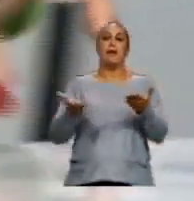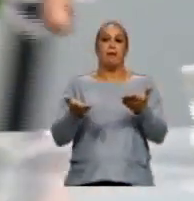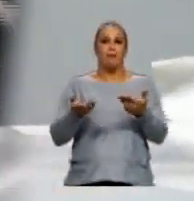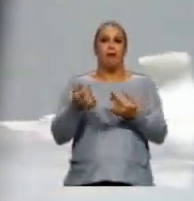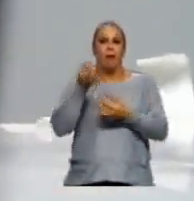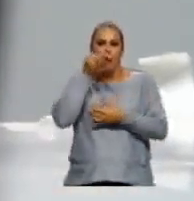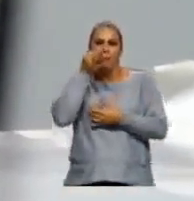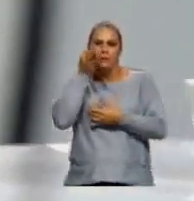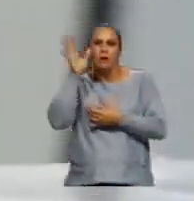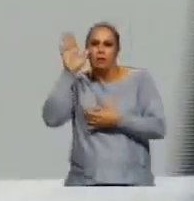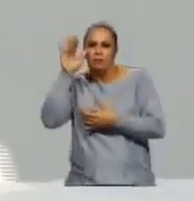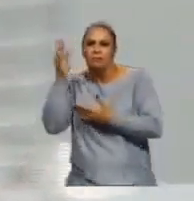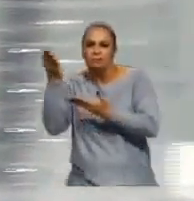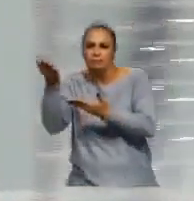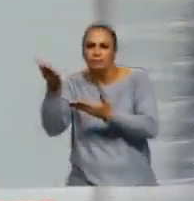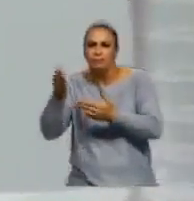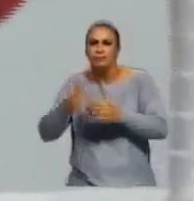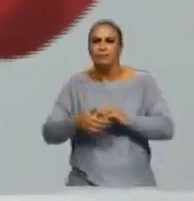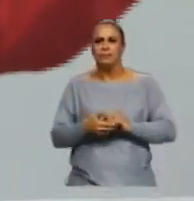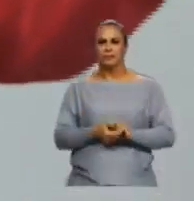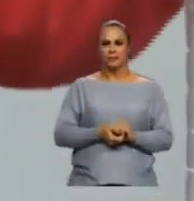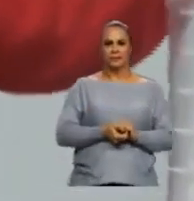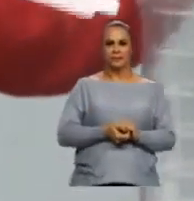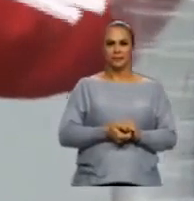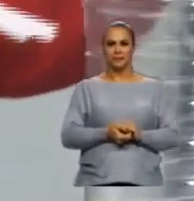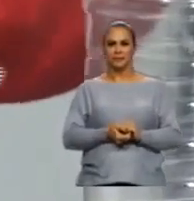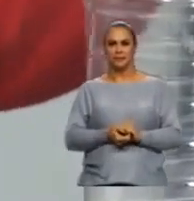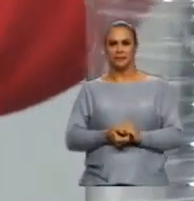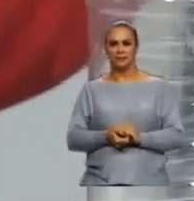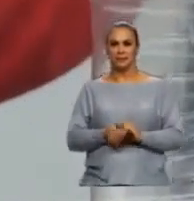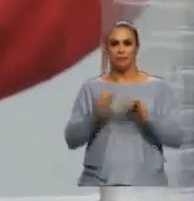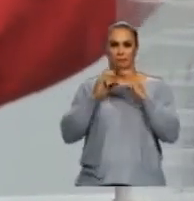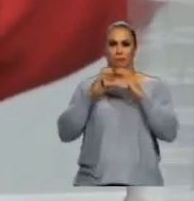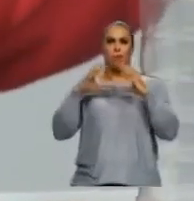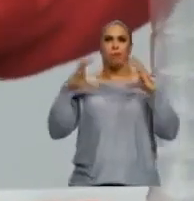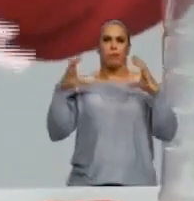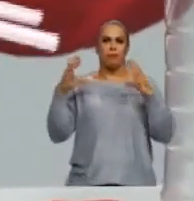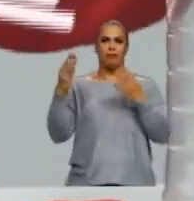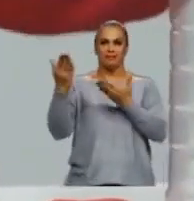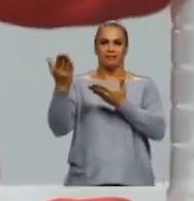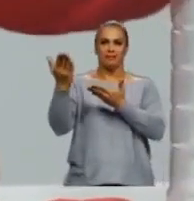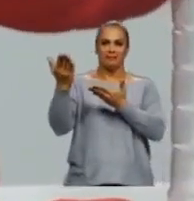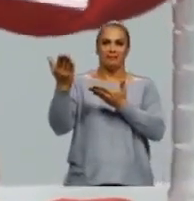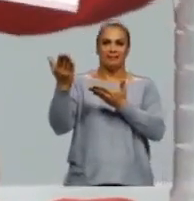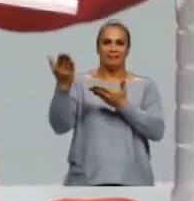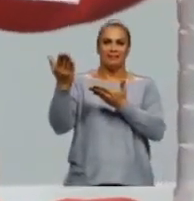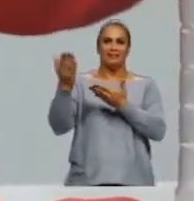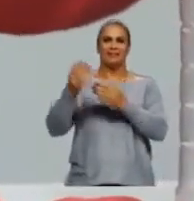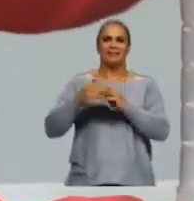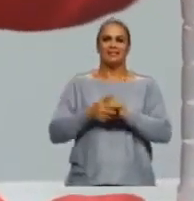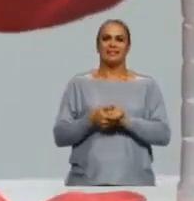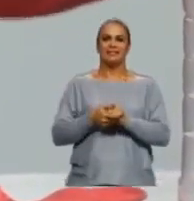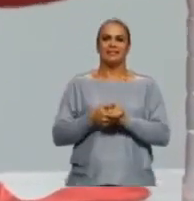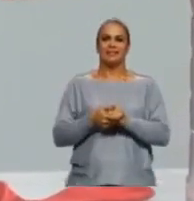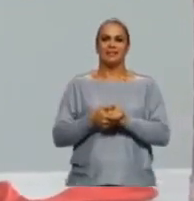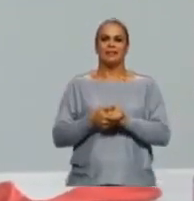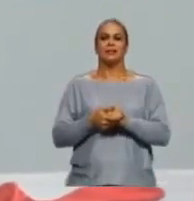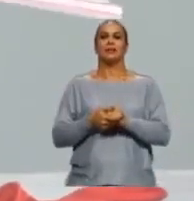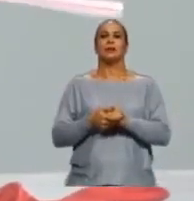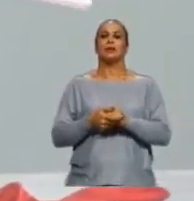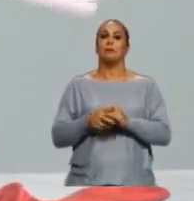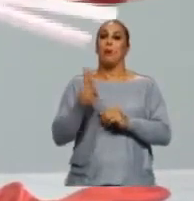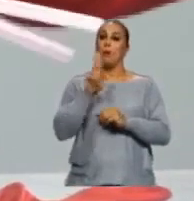as bisnagas, os balõezinhos. E esses balõezinhos, nós vamos colocar dois para simular os dois